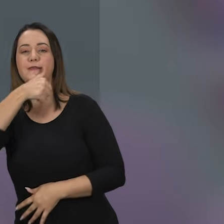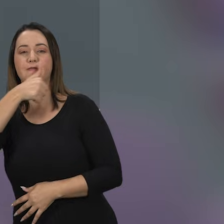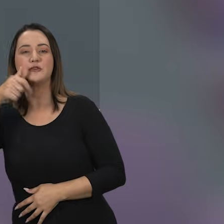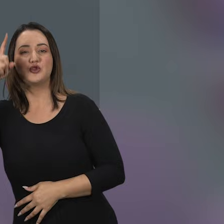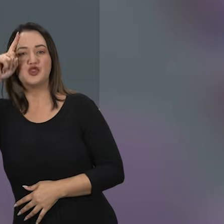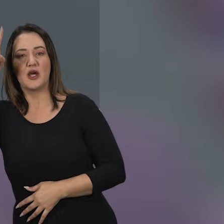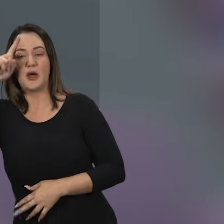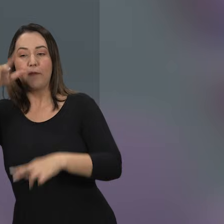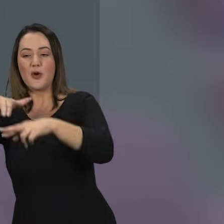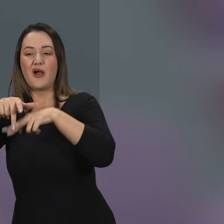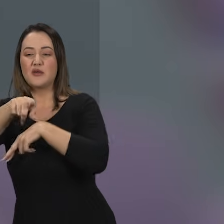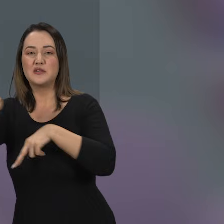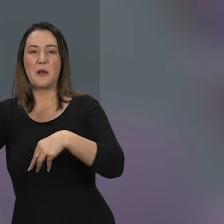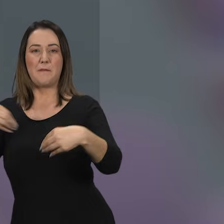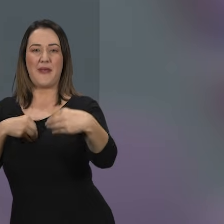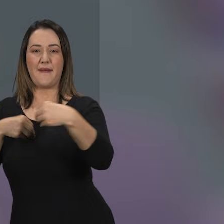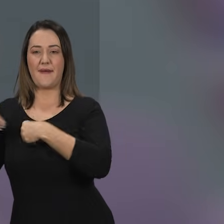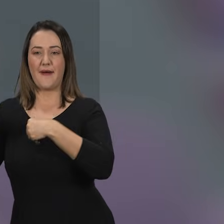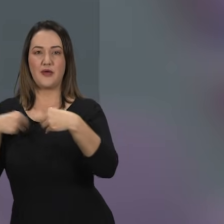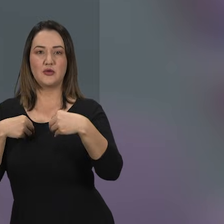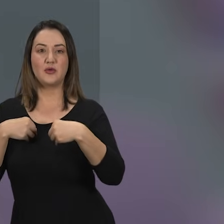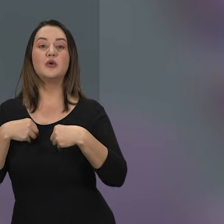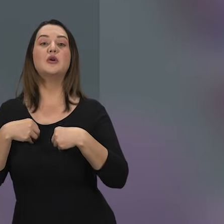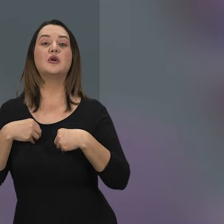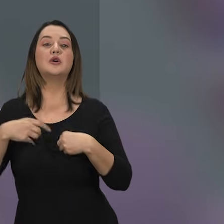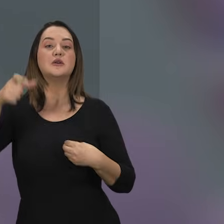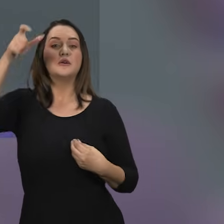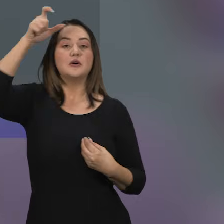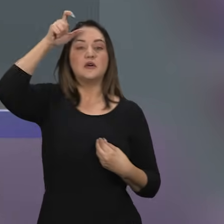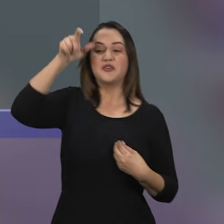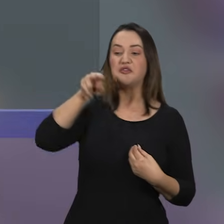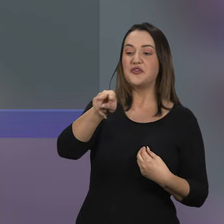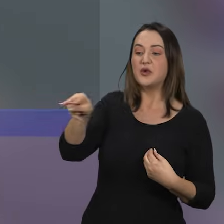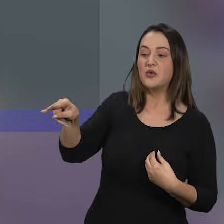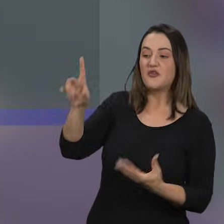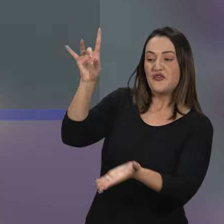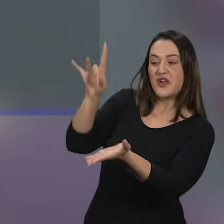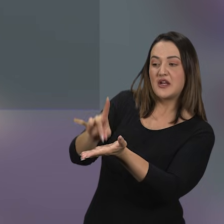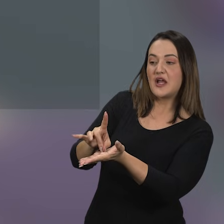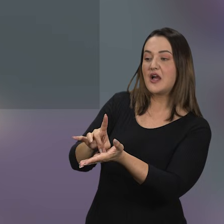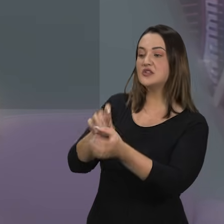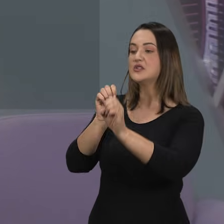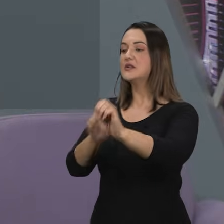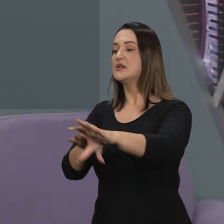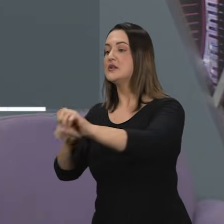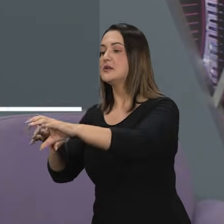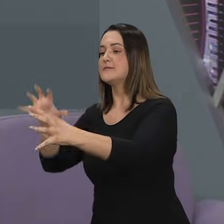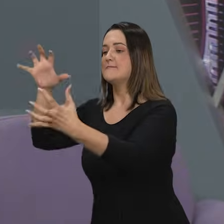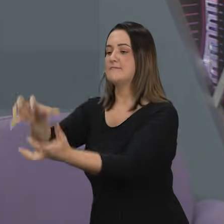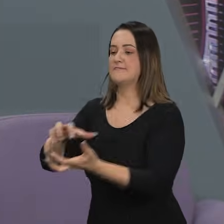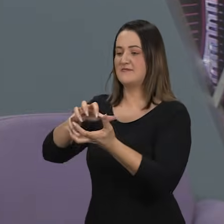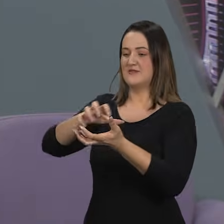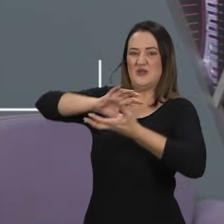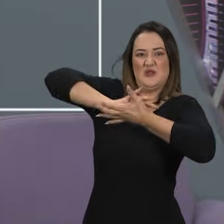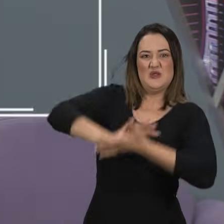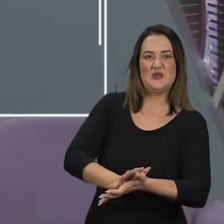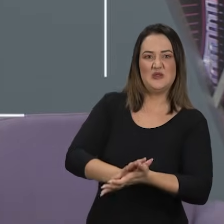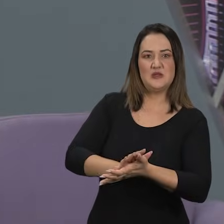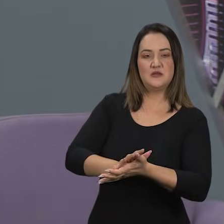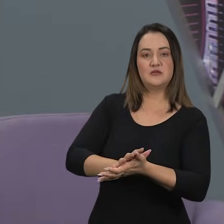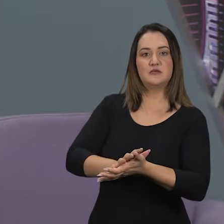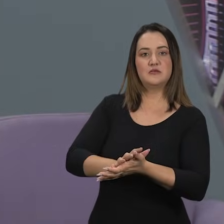das transgressões e deitou por terra a verdade e o que fez prosperou. Esse é o plano